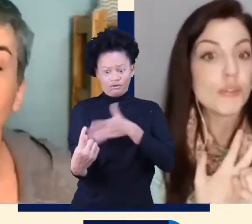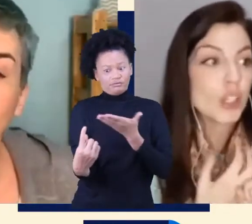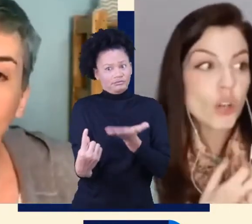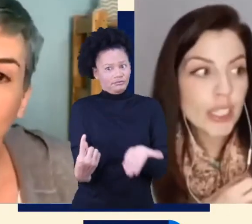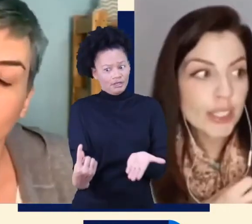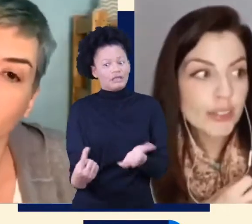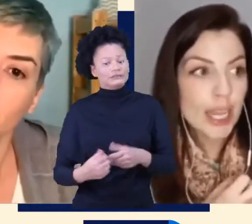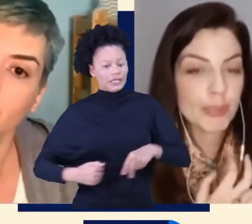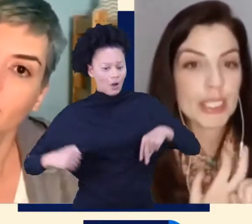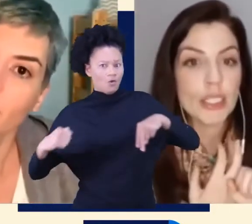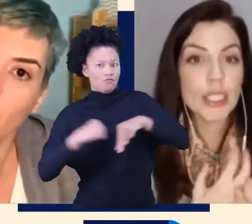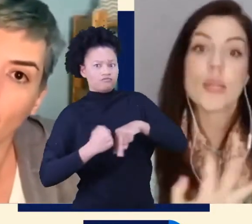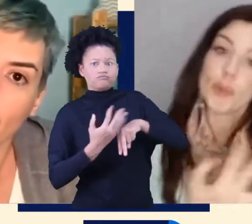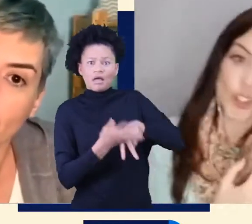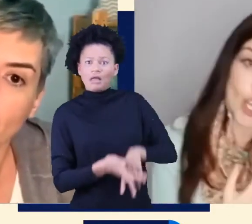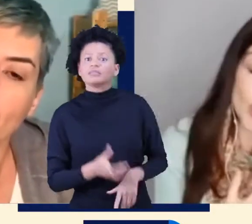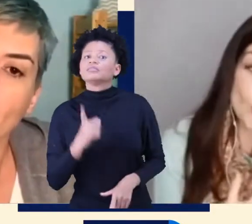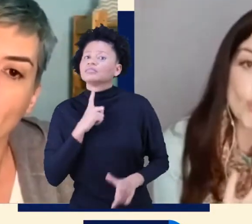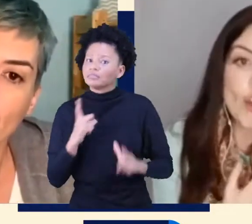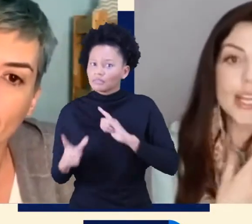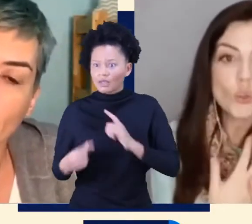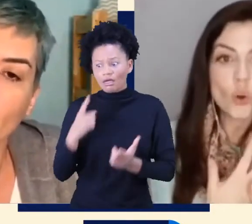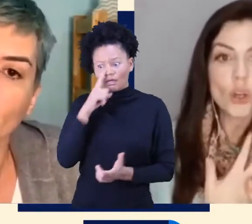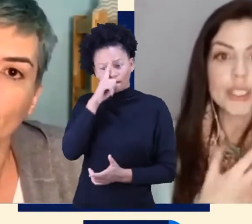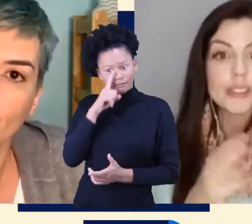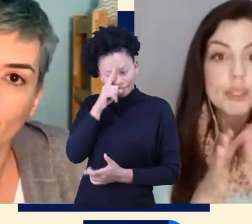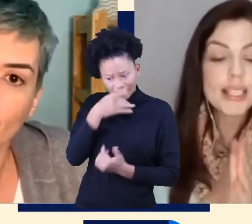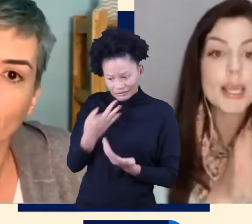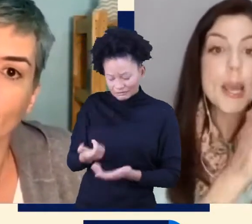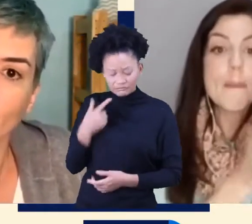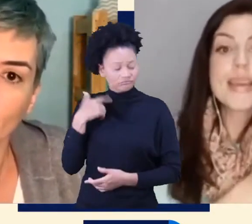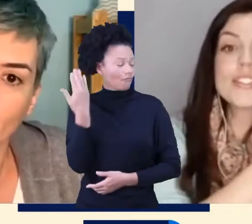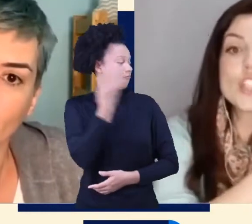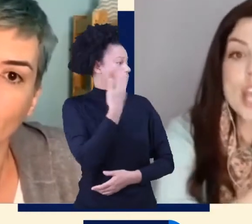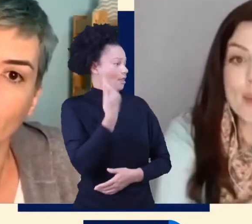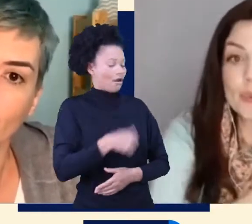você não fica olhando, ela é pequenininha, ela pode cair do escorregador. Então,